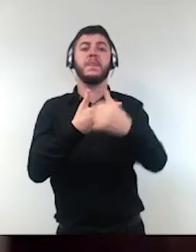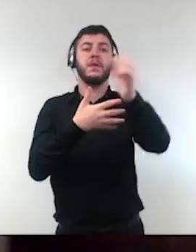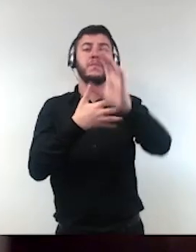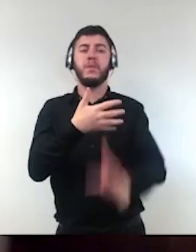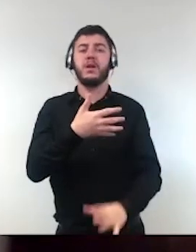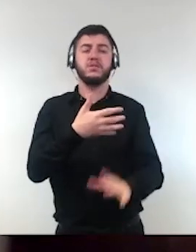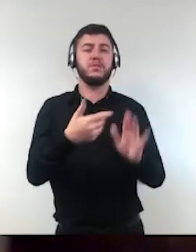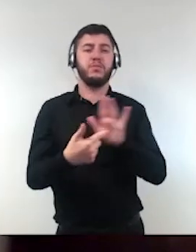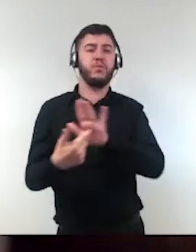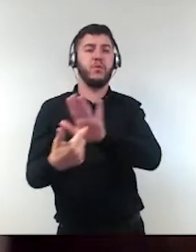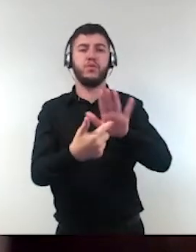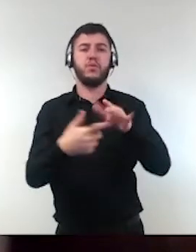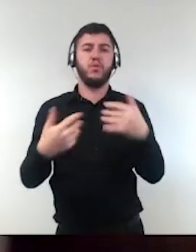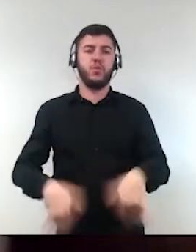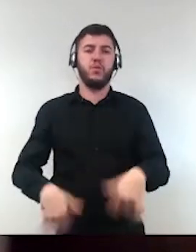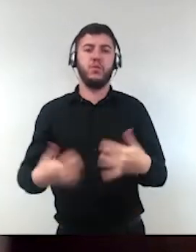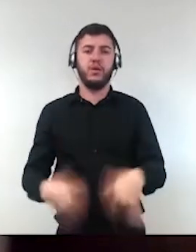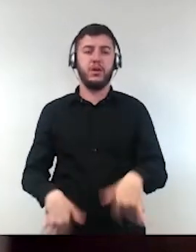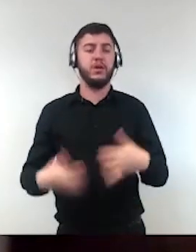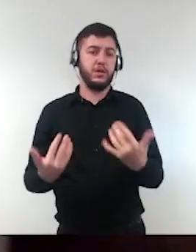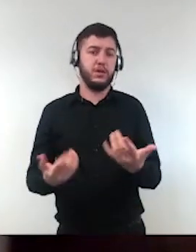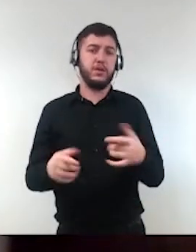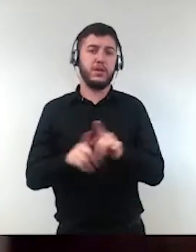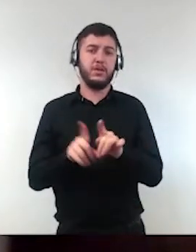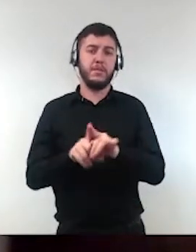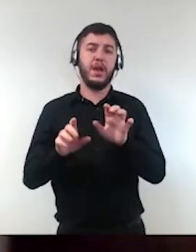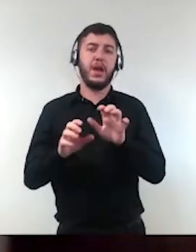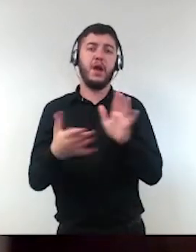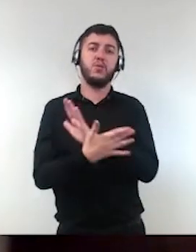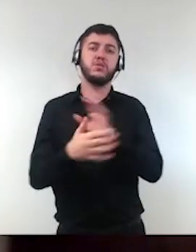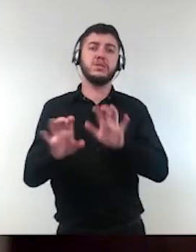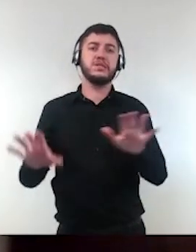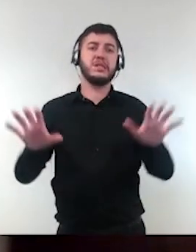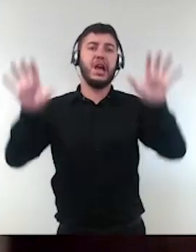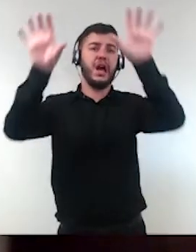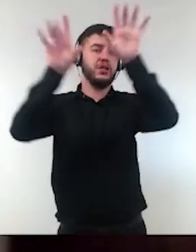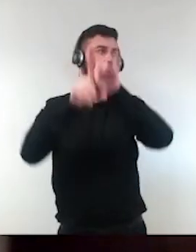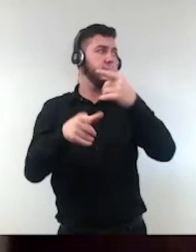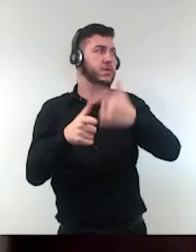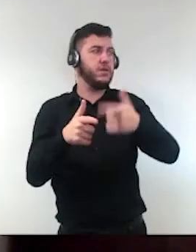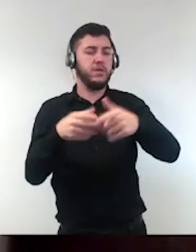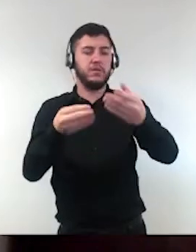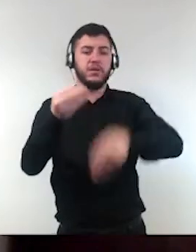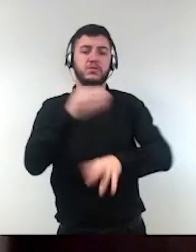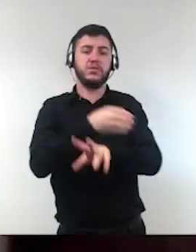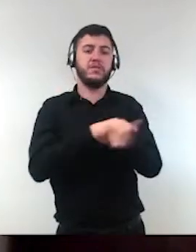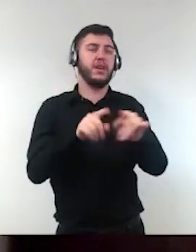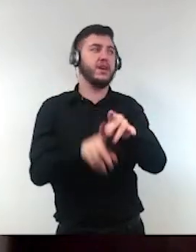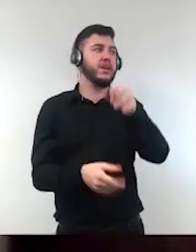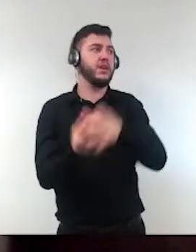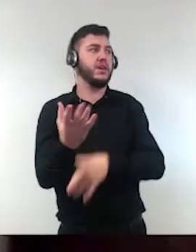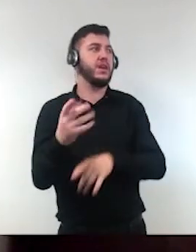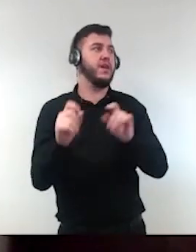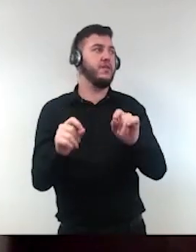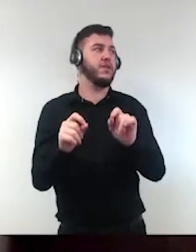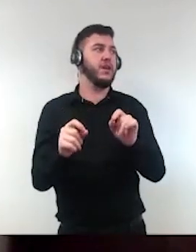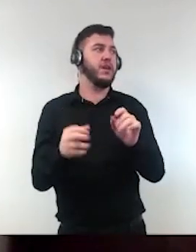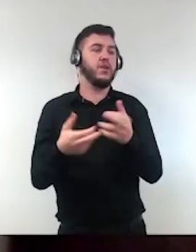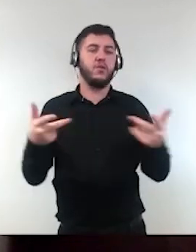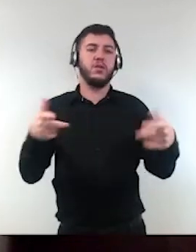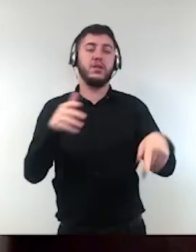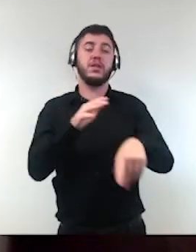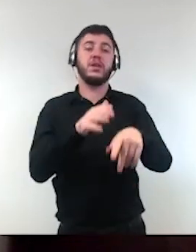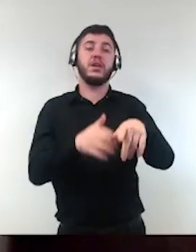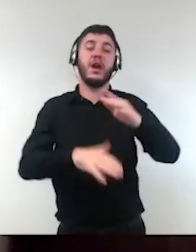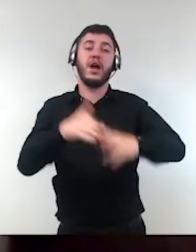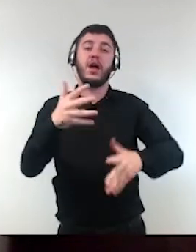em determinados estados poderia gerar uma insegurança social, uma insegurança jurídica. E, dessa